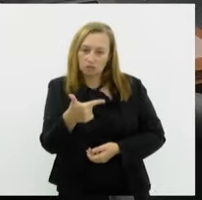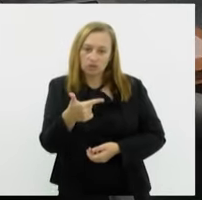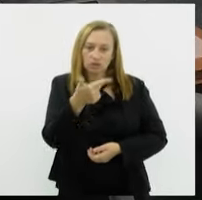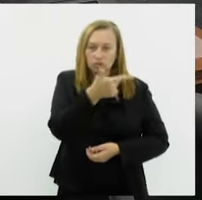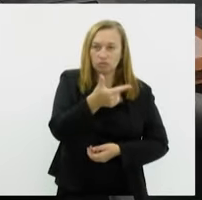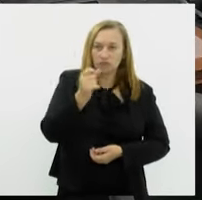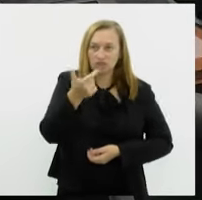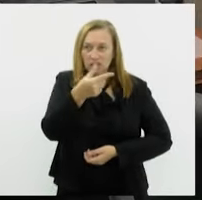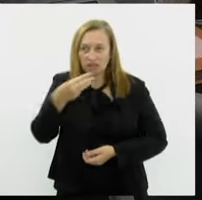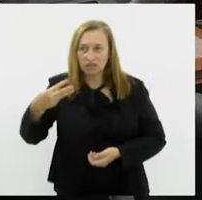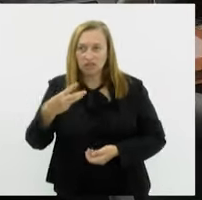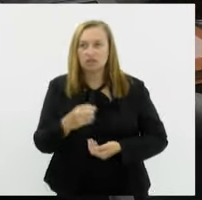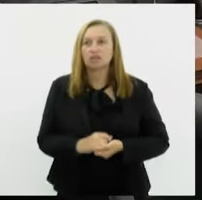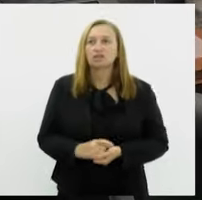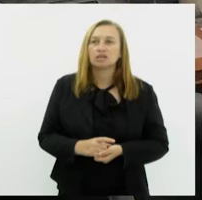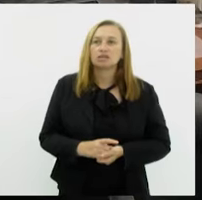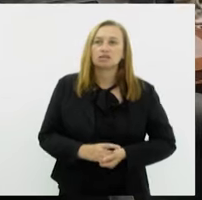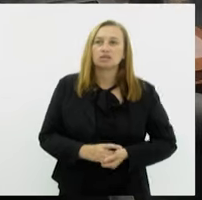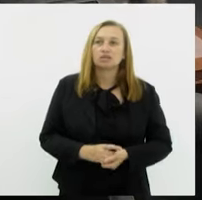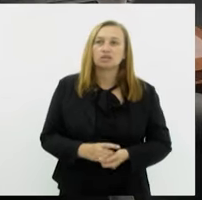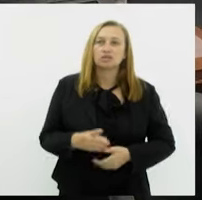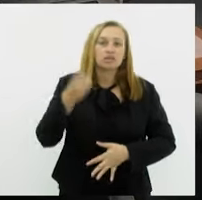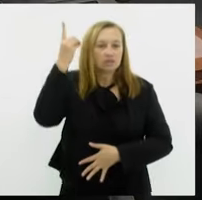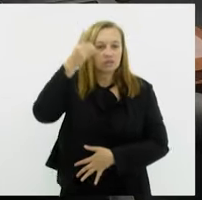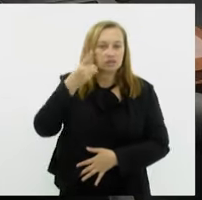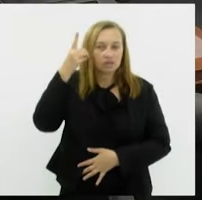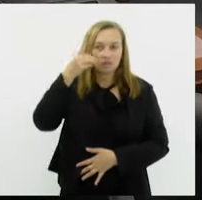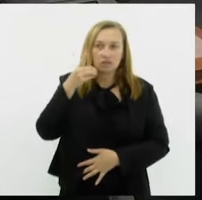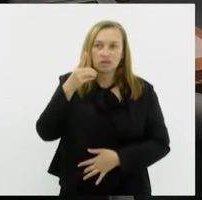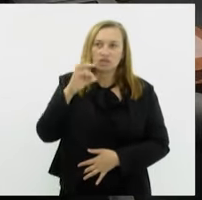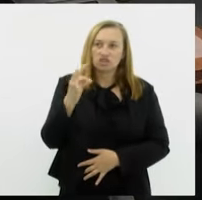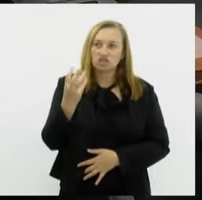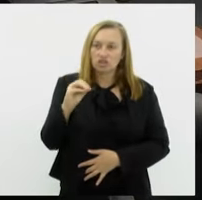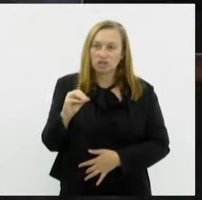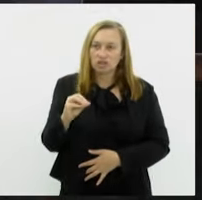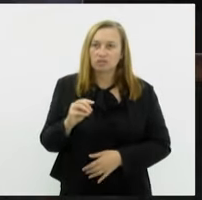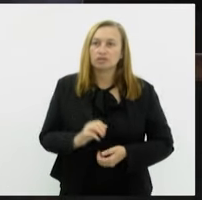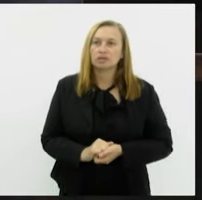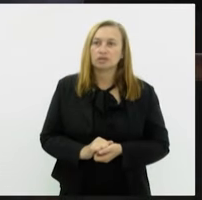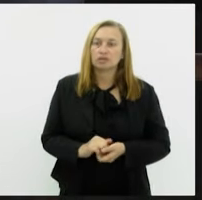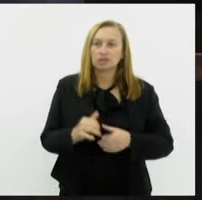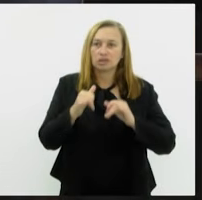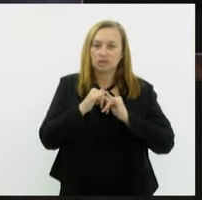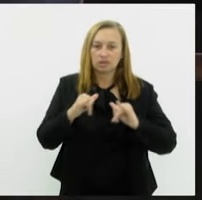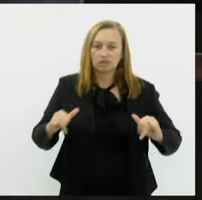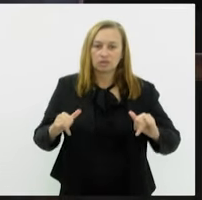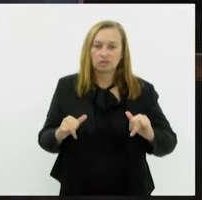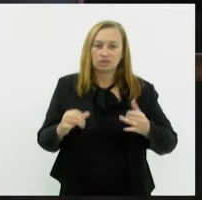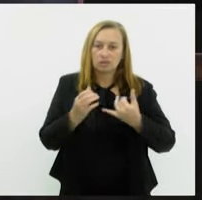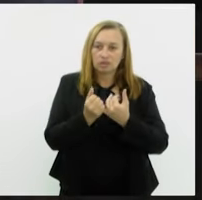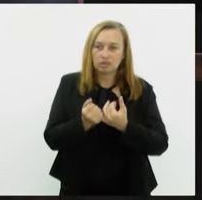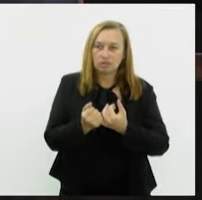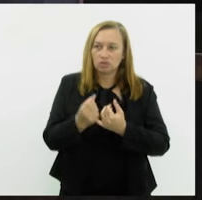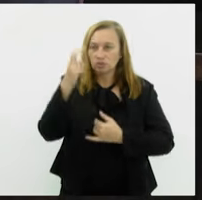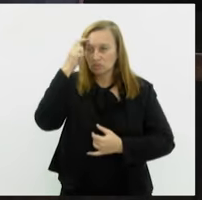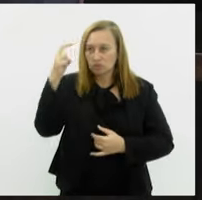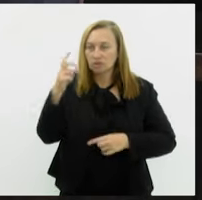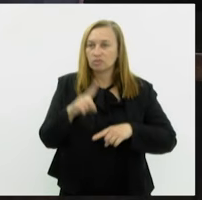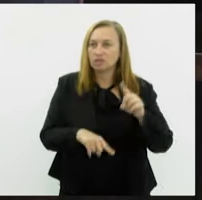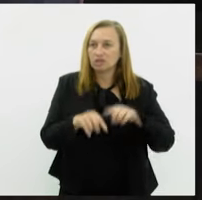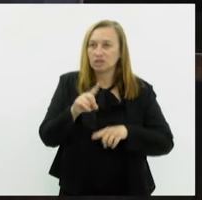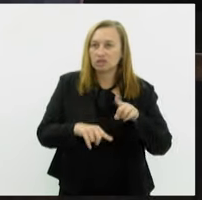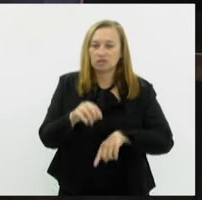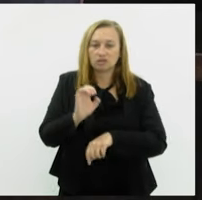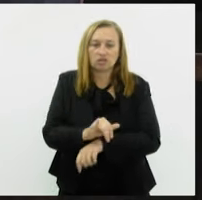2562 de 2023, de autoria do deputado Tiago Galhaço, que declara patrimônio cultural e material